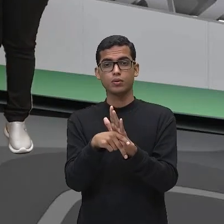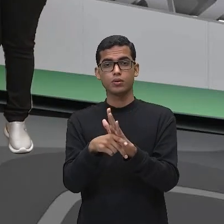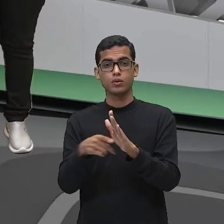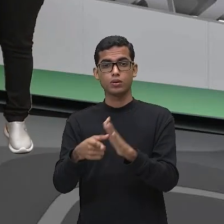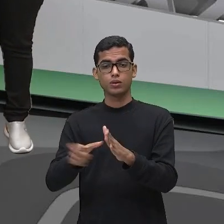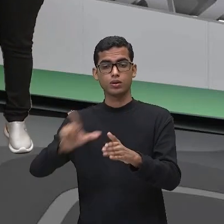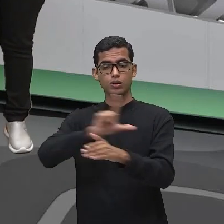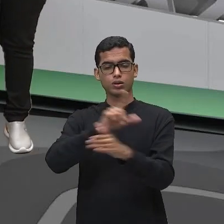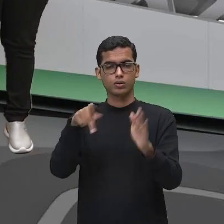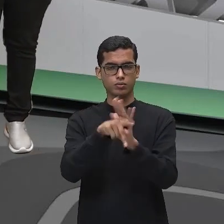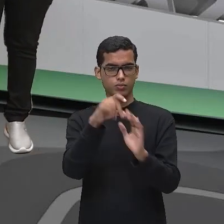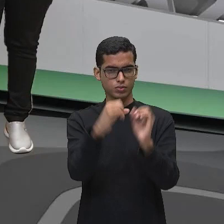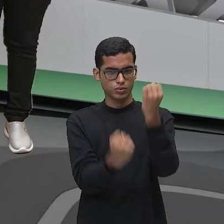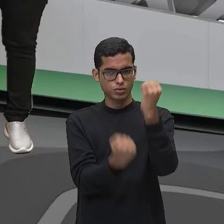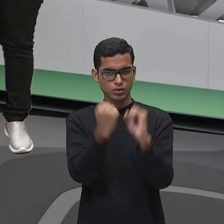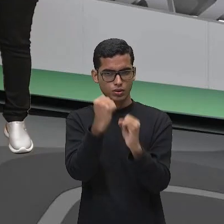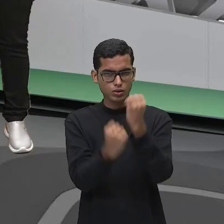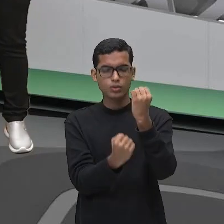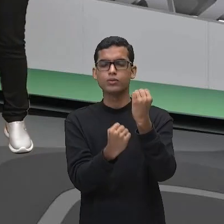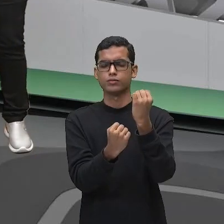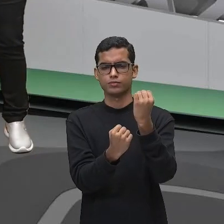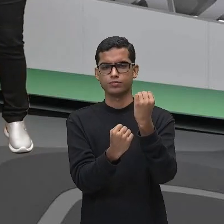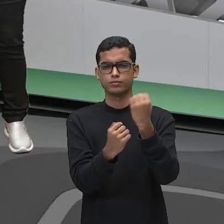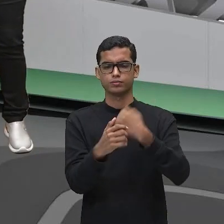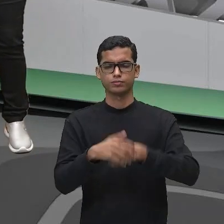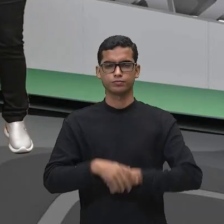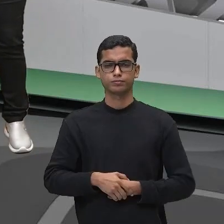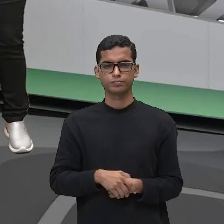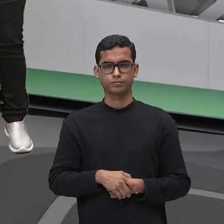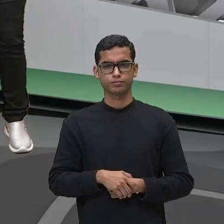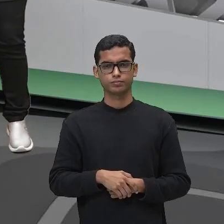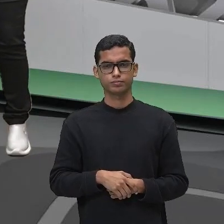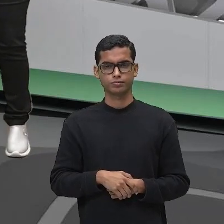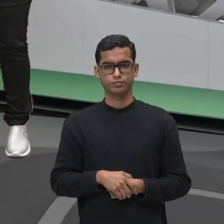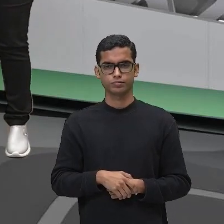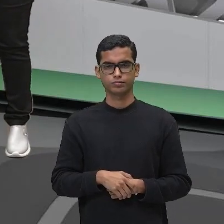pré-industrial. Como consequência dessa